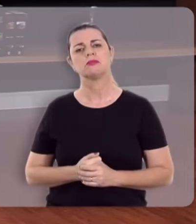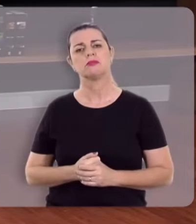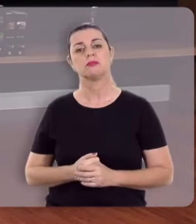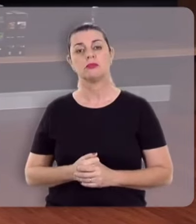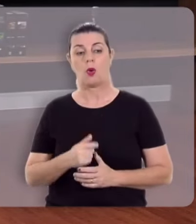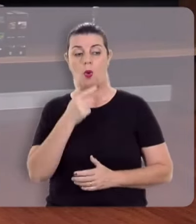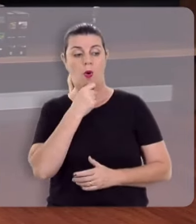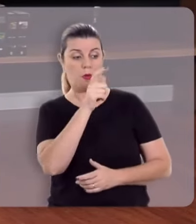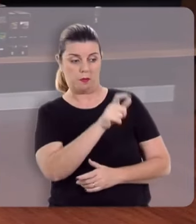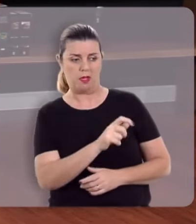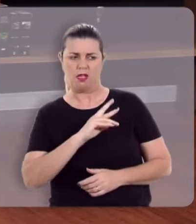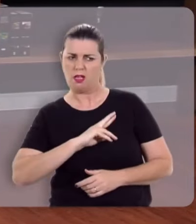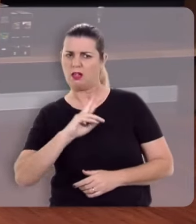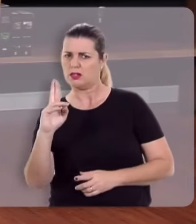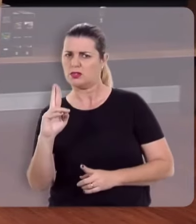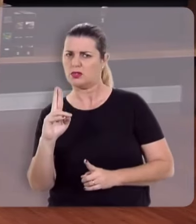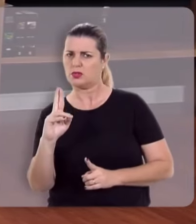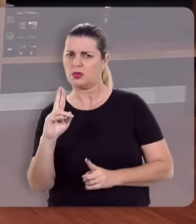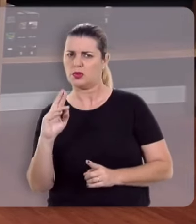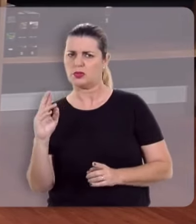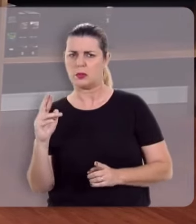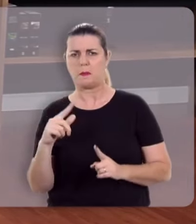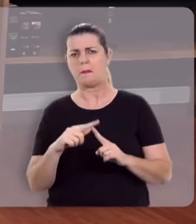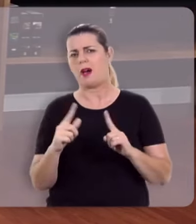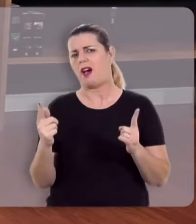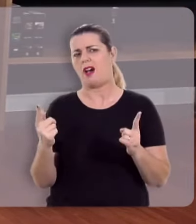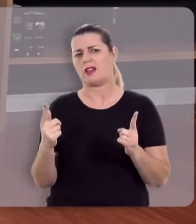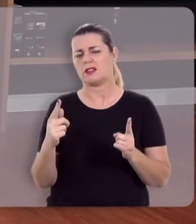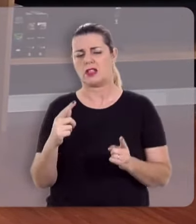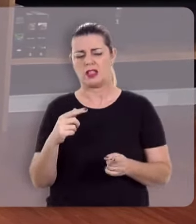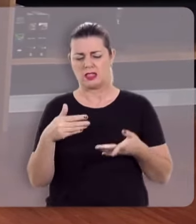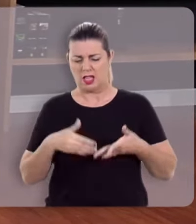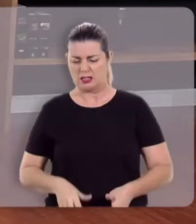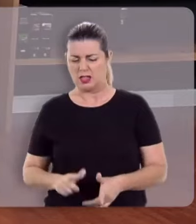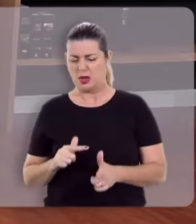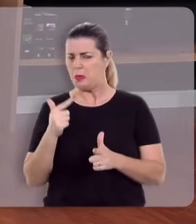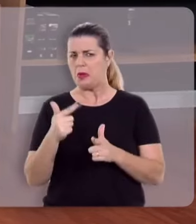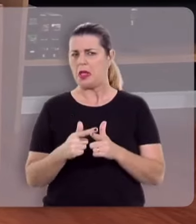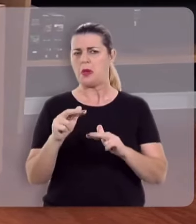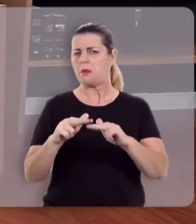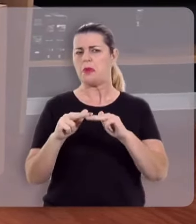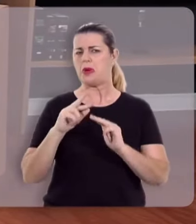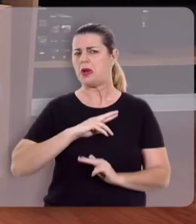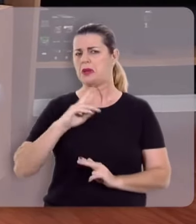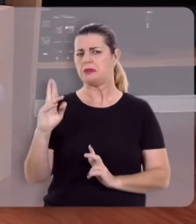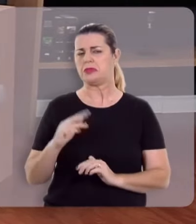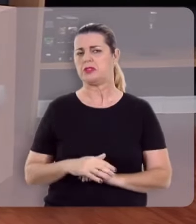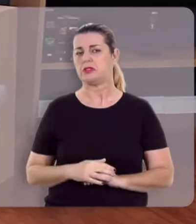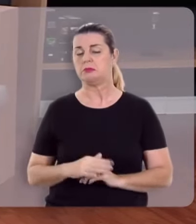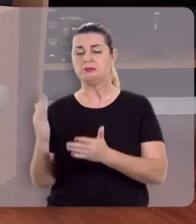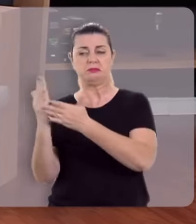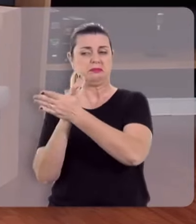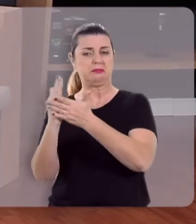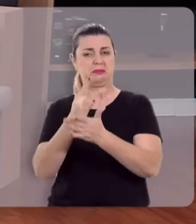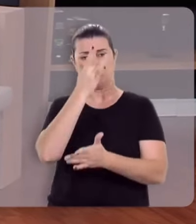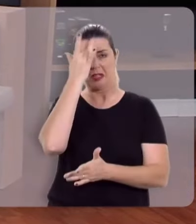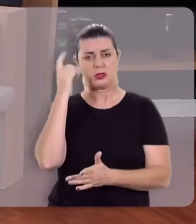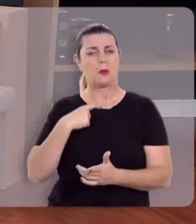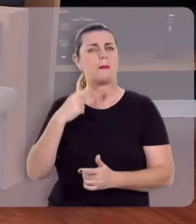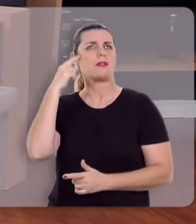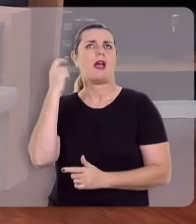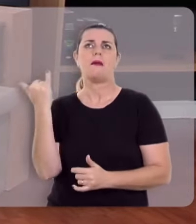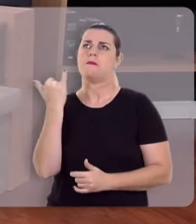Nicodemus era religioso, mas novo nascimento não é questão de religião, quantas pessoas que acham que o importante é ter